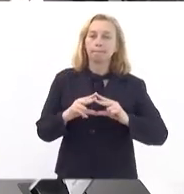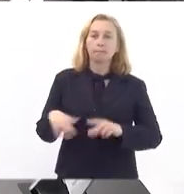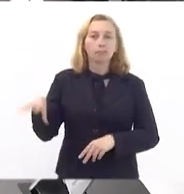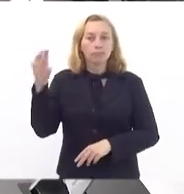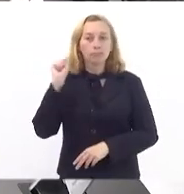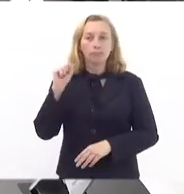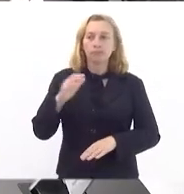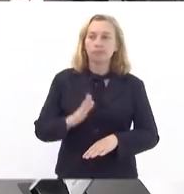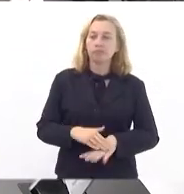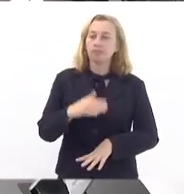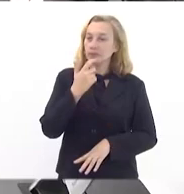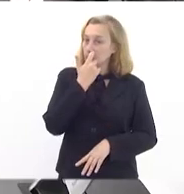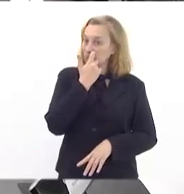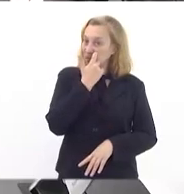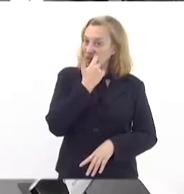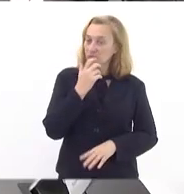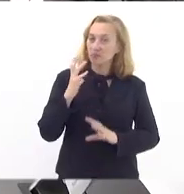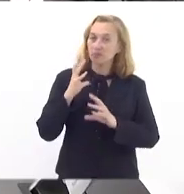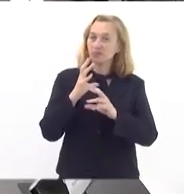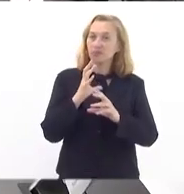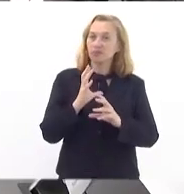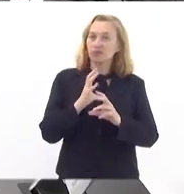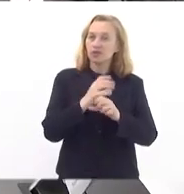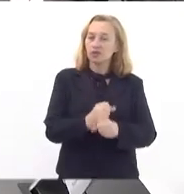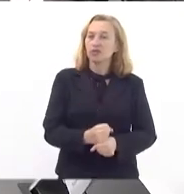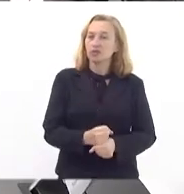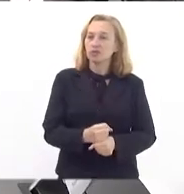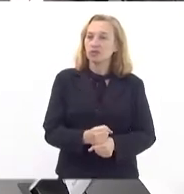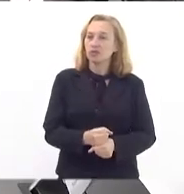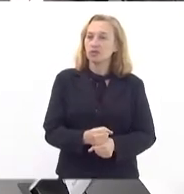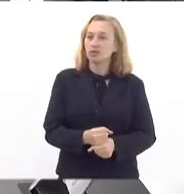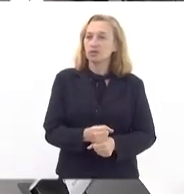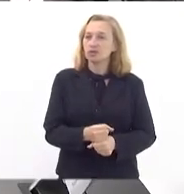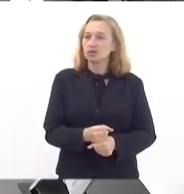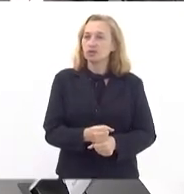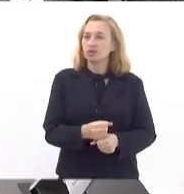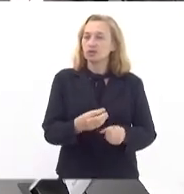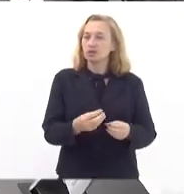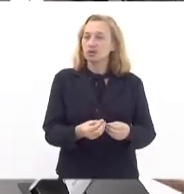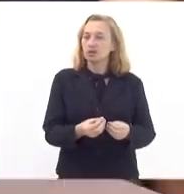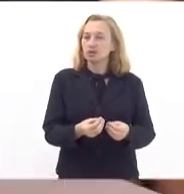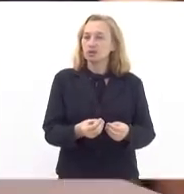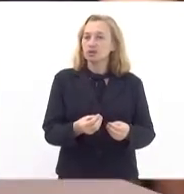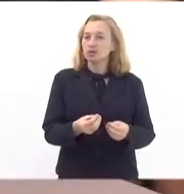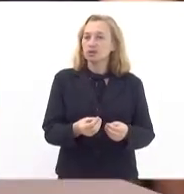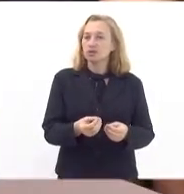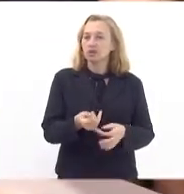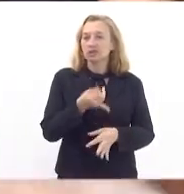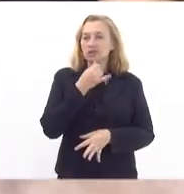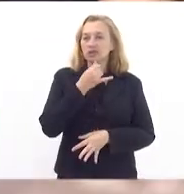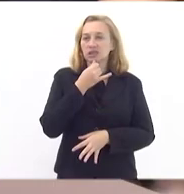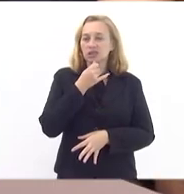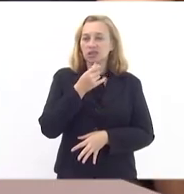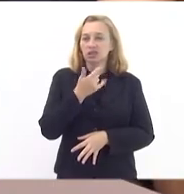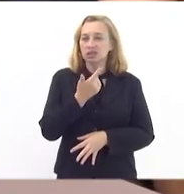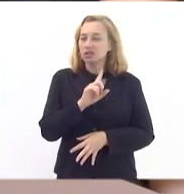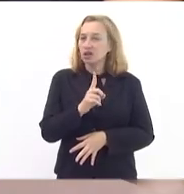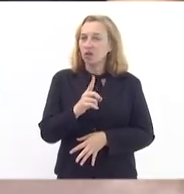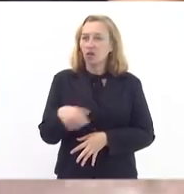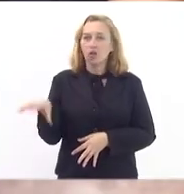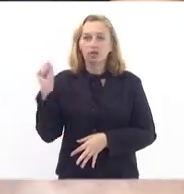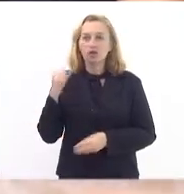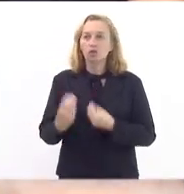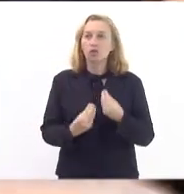Ainda mais quando estão se tomando medidas drásticas contratilidade sem ouvir sem conhecer de fato